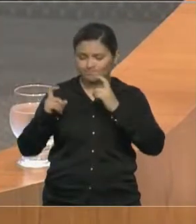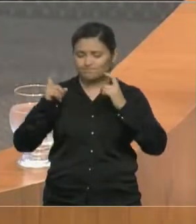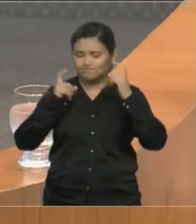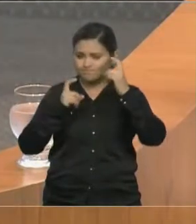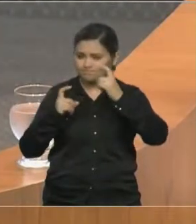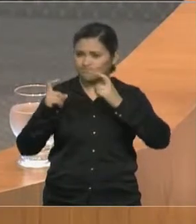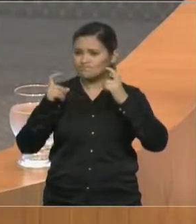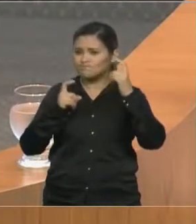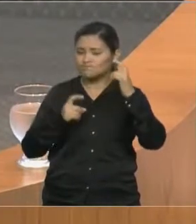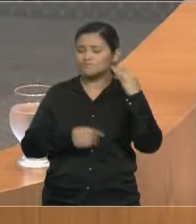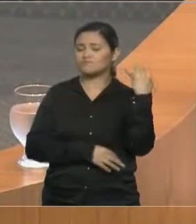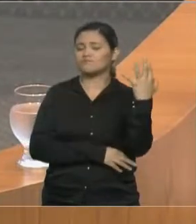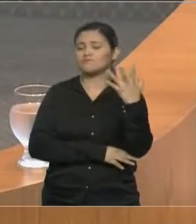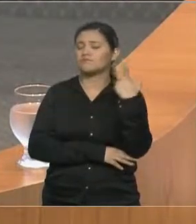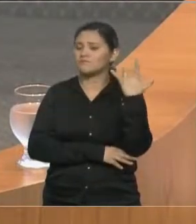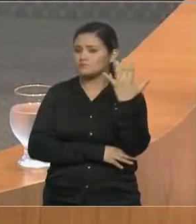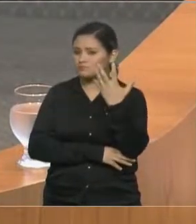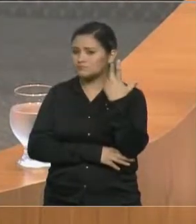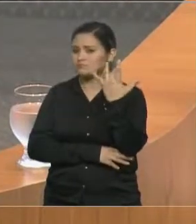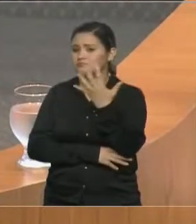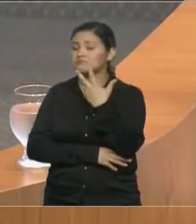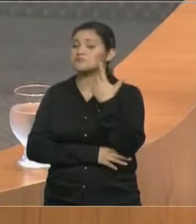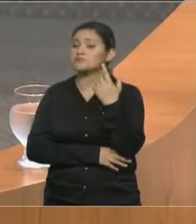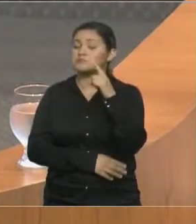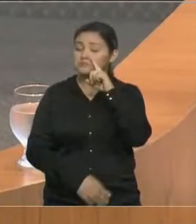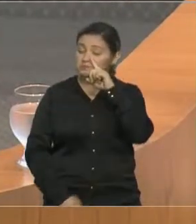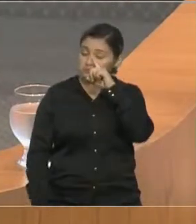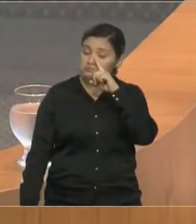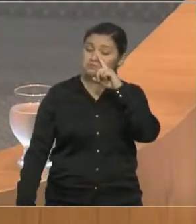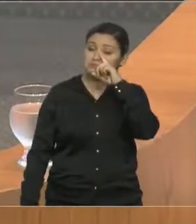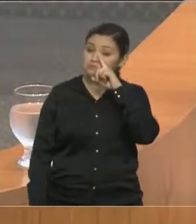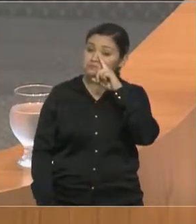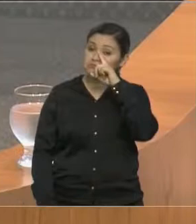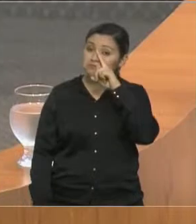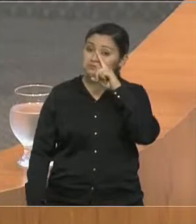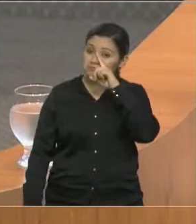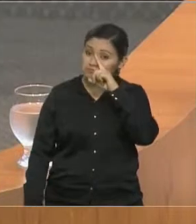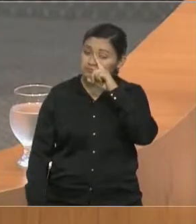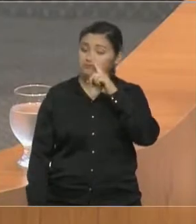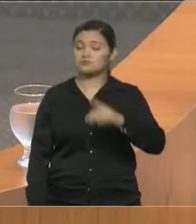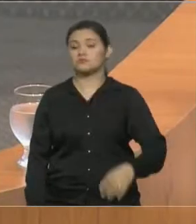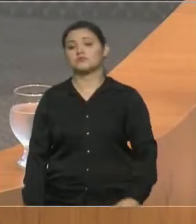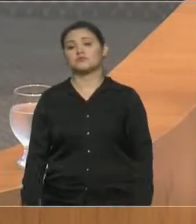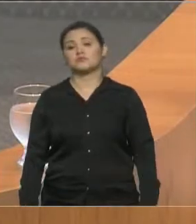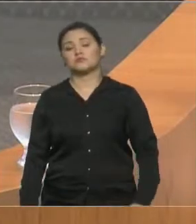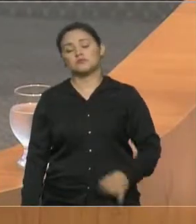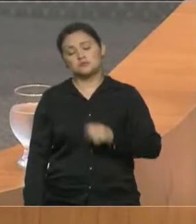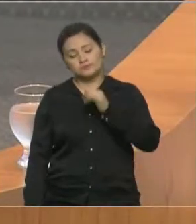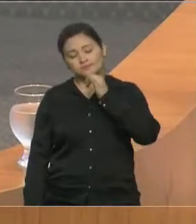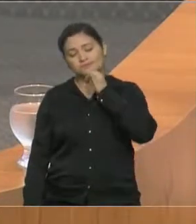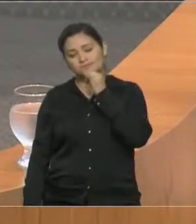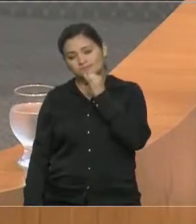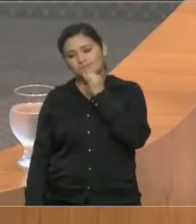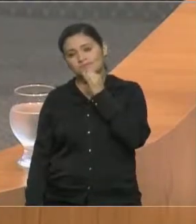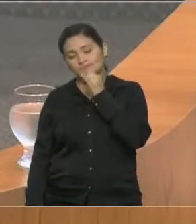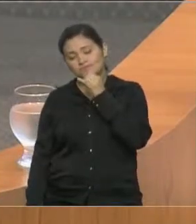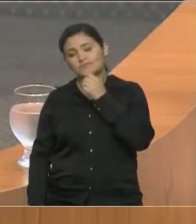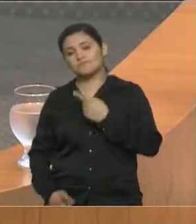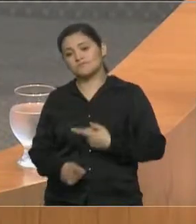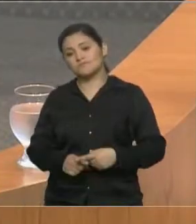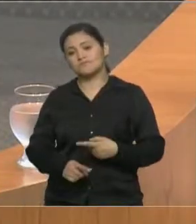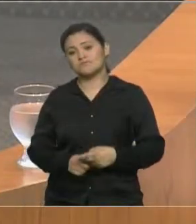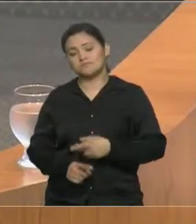gestão ambiental e à conservação dos recursos naturais. É triste ver o presidente da República